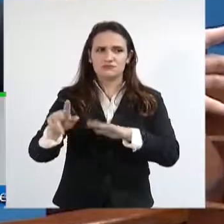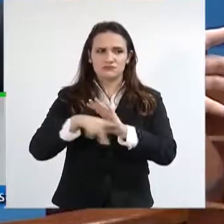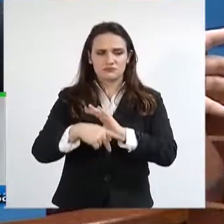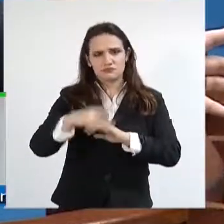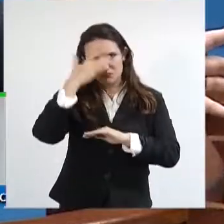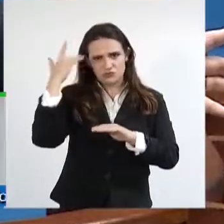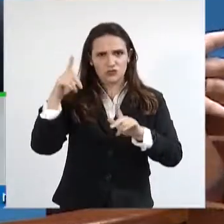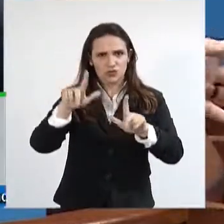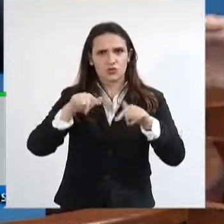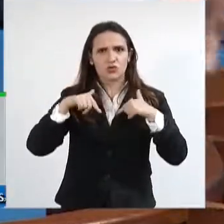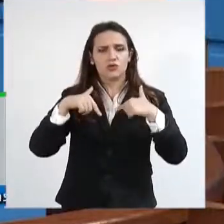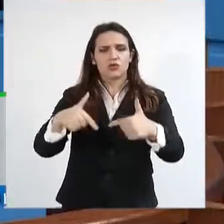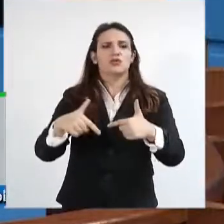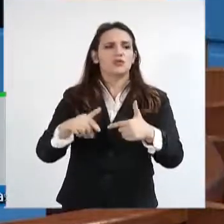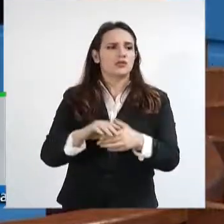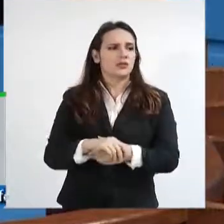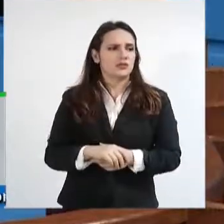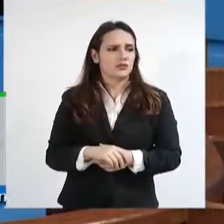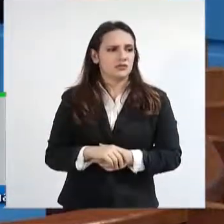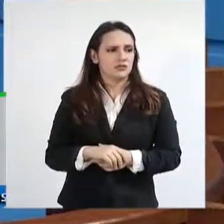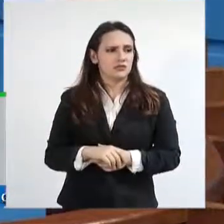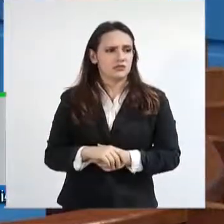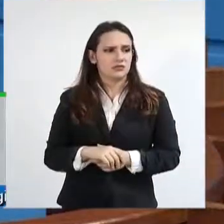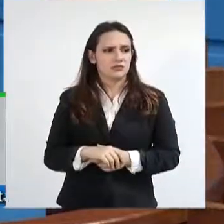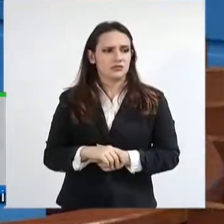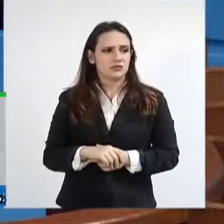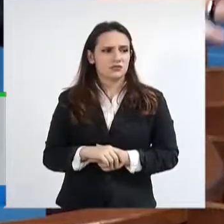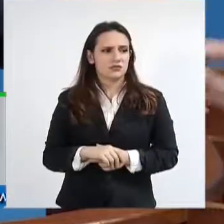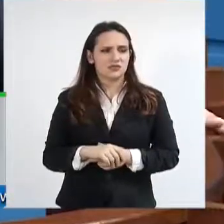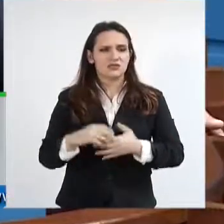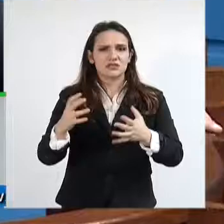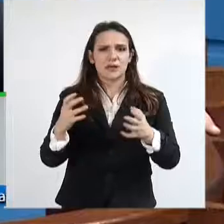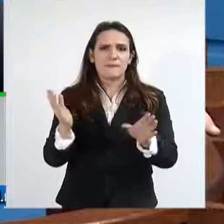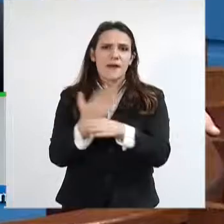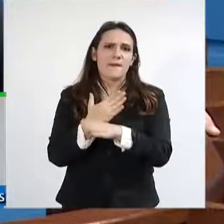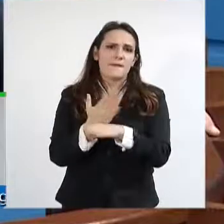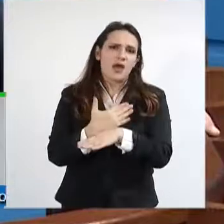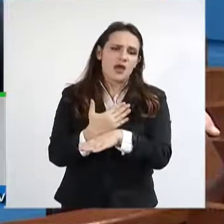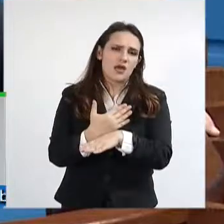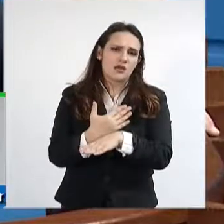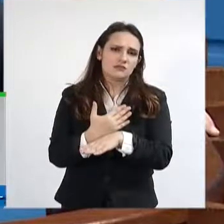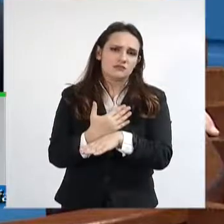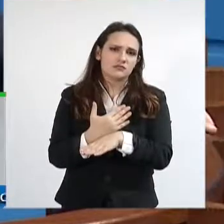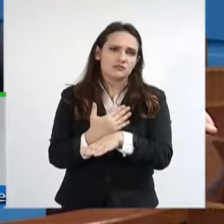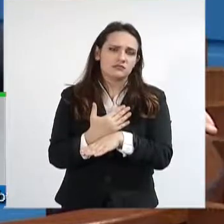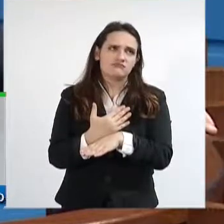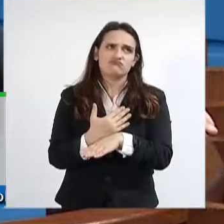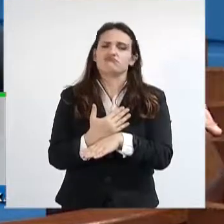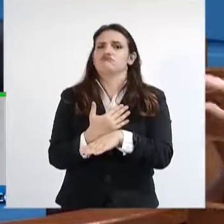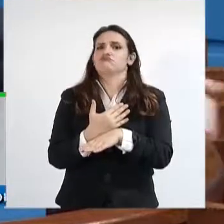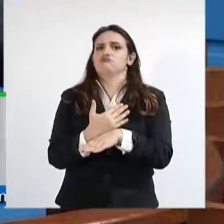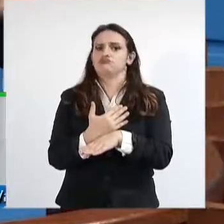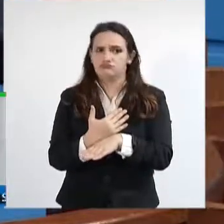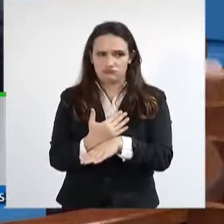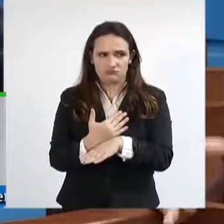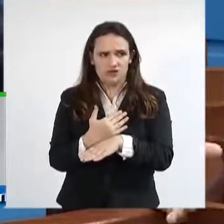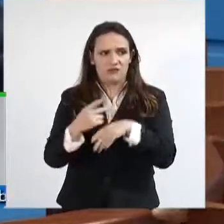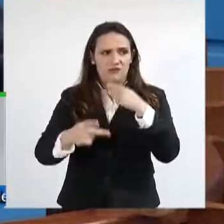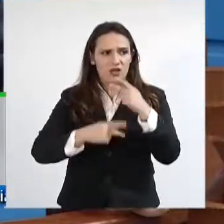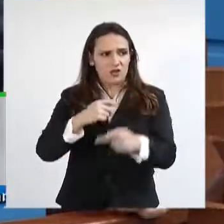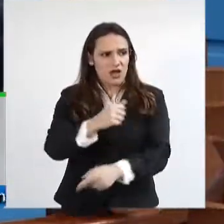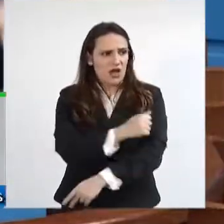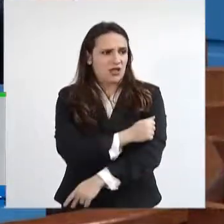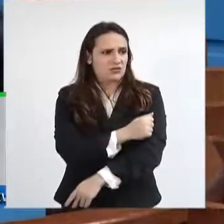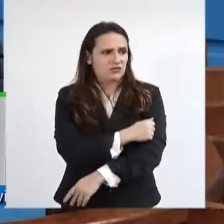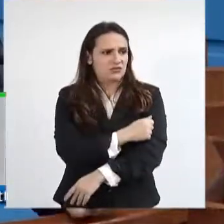militantes, pessoas que estão aí querendo a baderna. O pior, chamou os